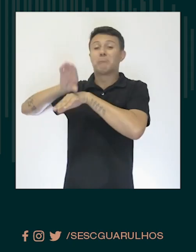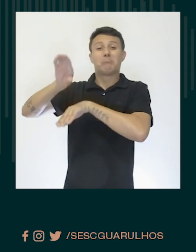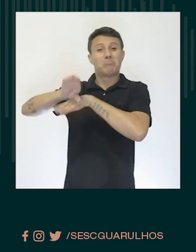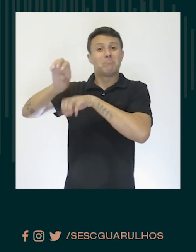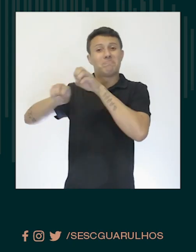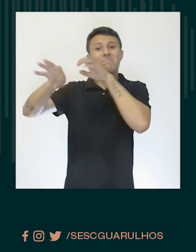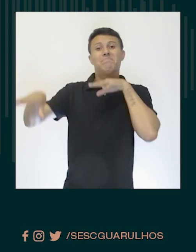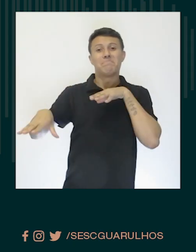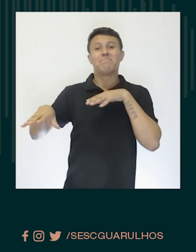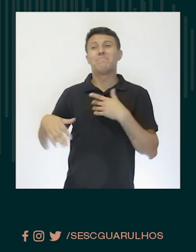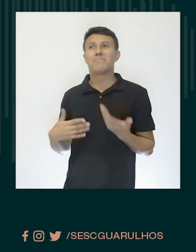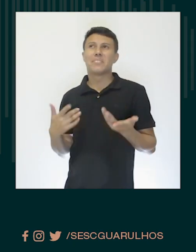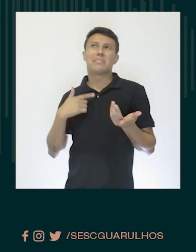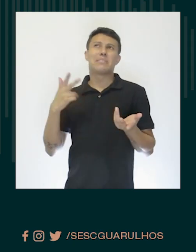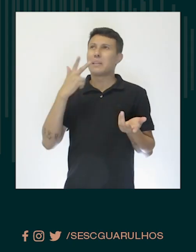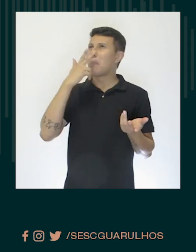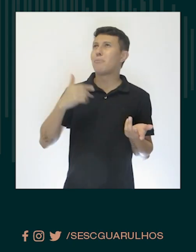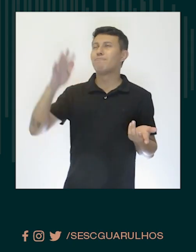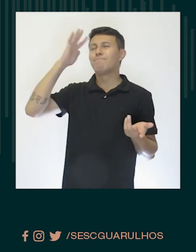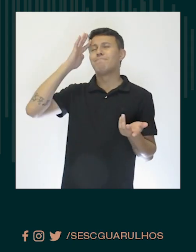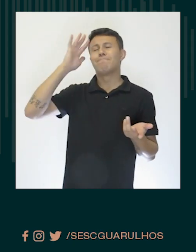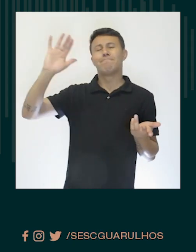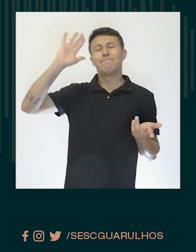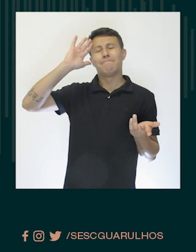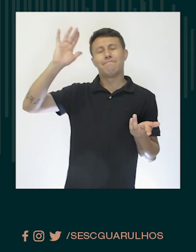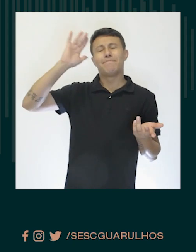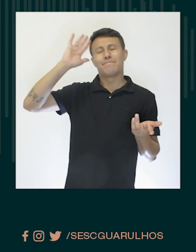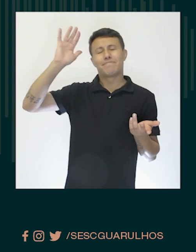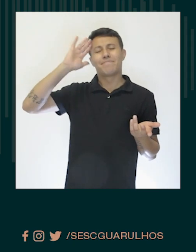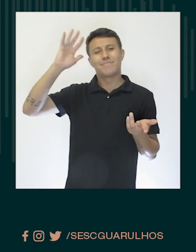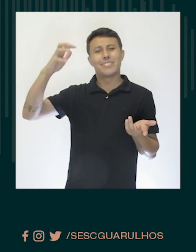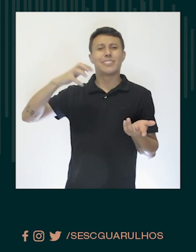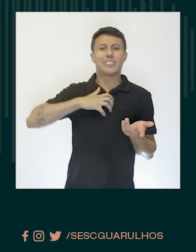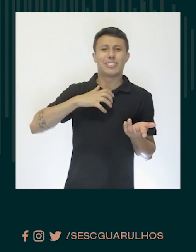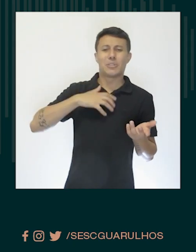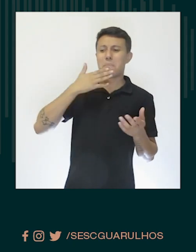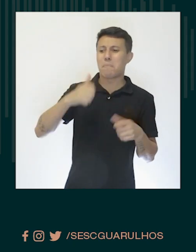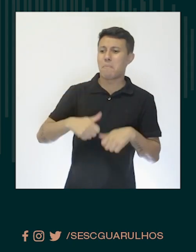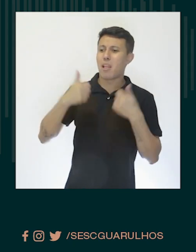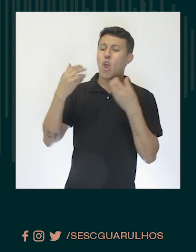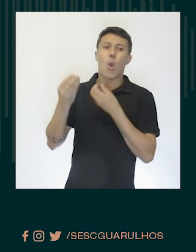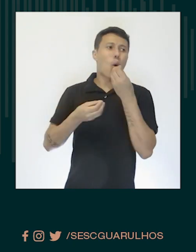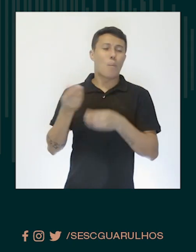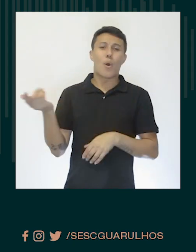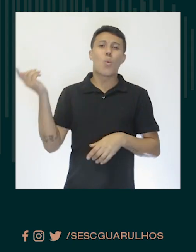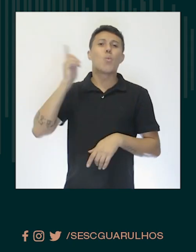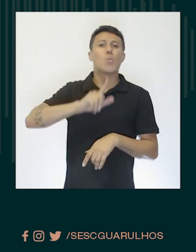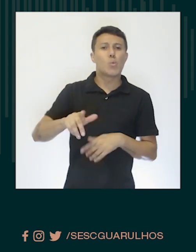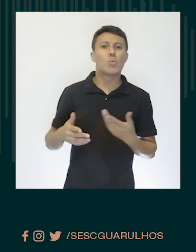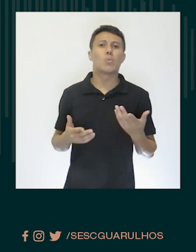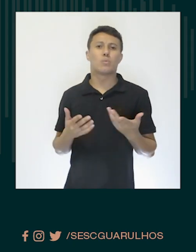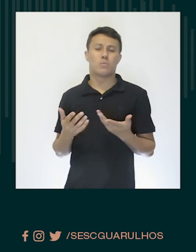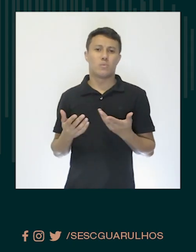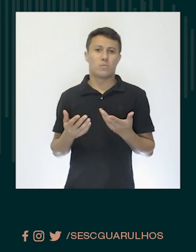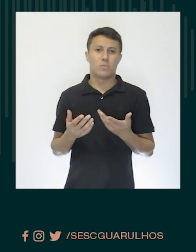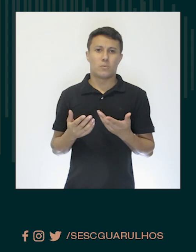e idealizando a maior forma possível de conseguir, dentro